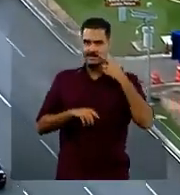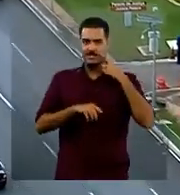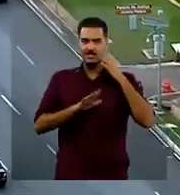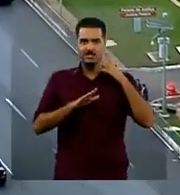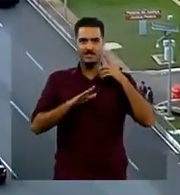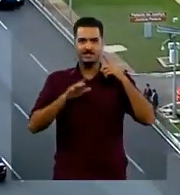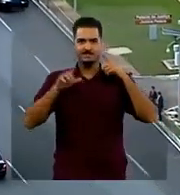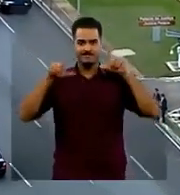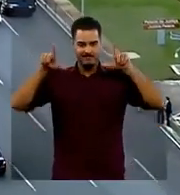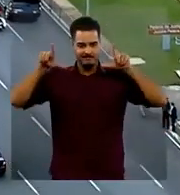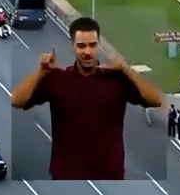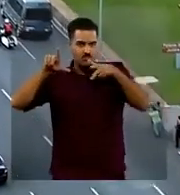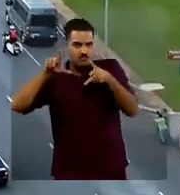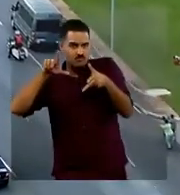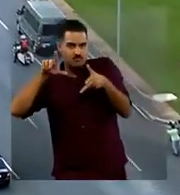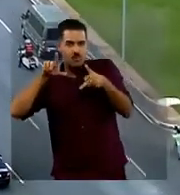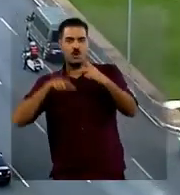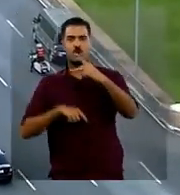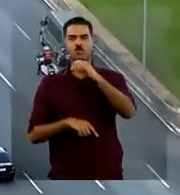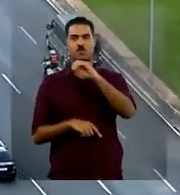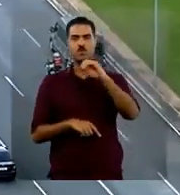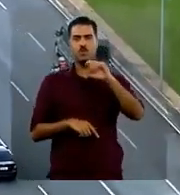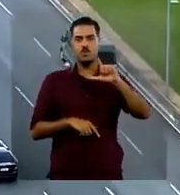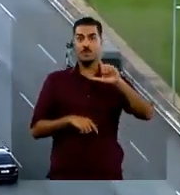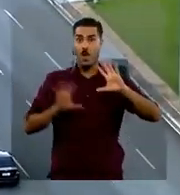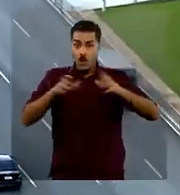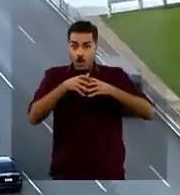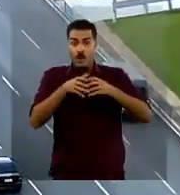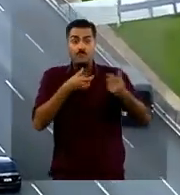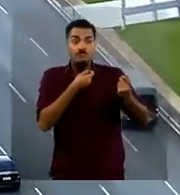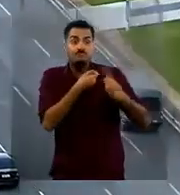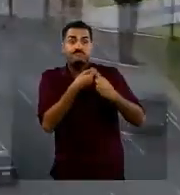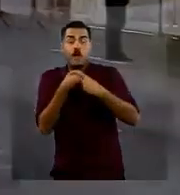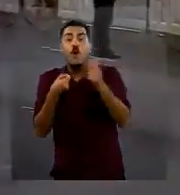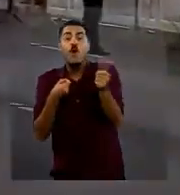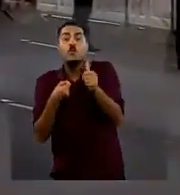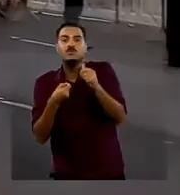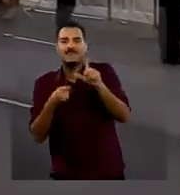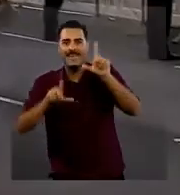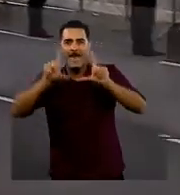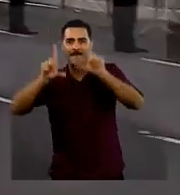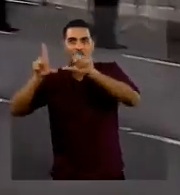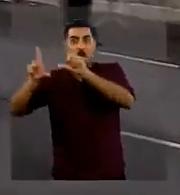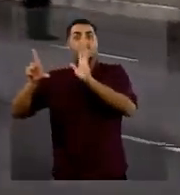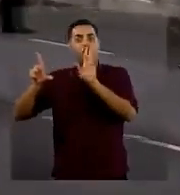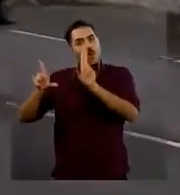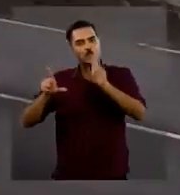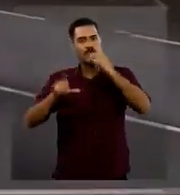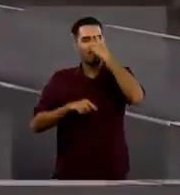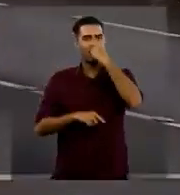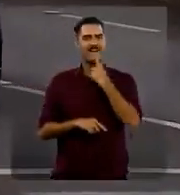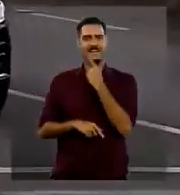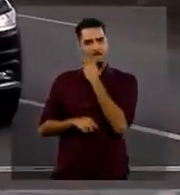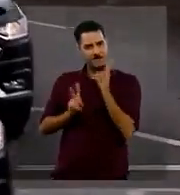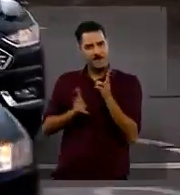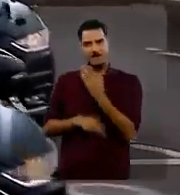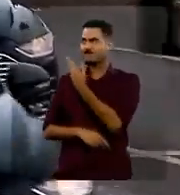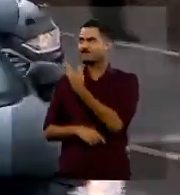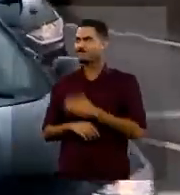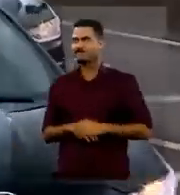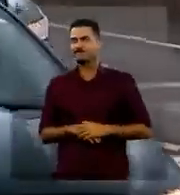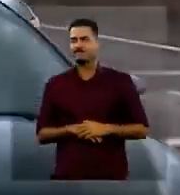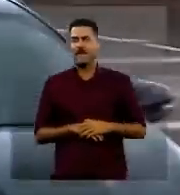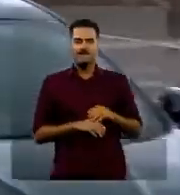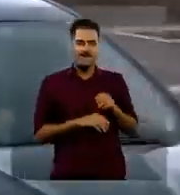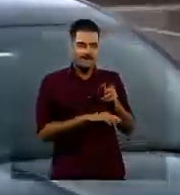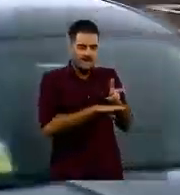pool, né, de televisões, 11 emissoras de televisão que estão usando essas imagens, acompanhando o deslocamento do presidente Jair Bolsonaro